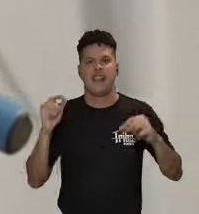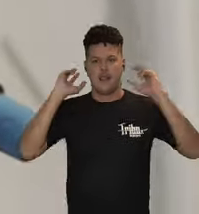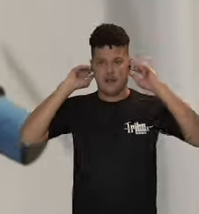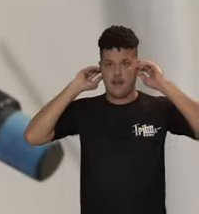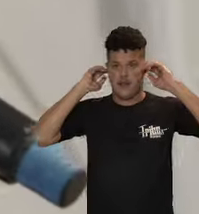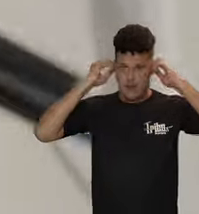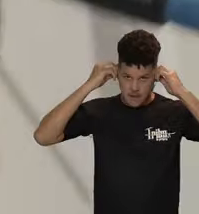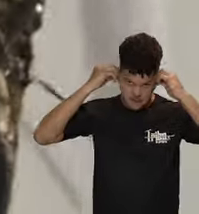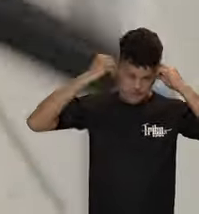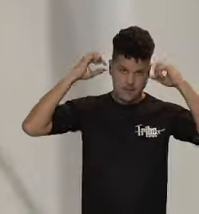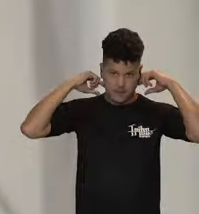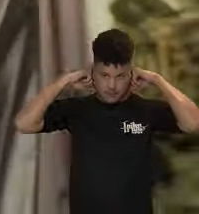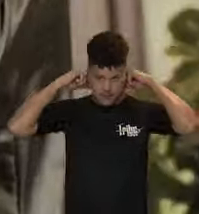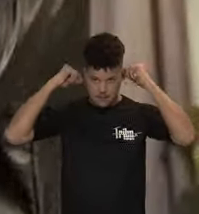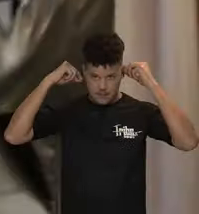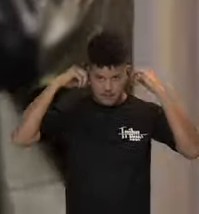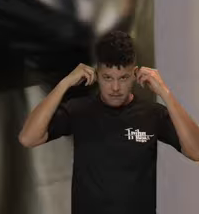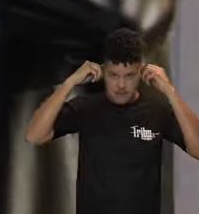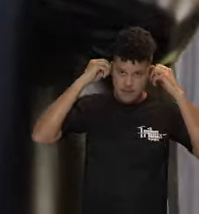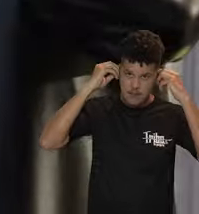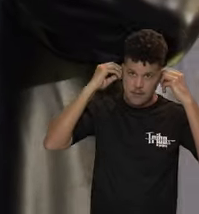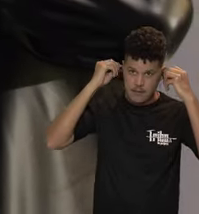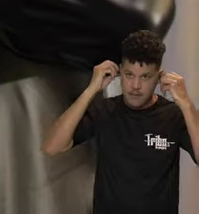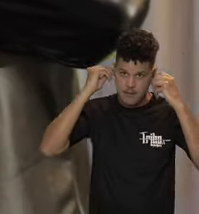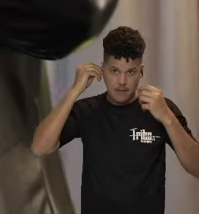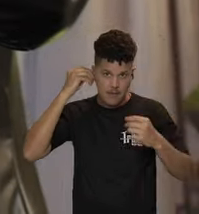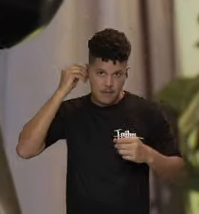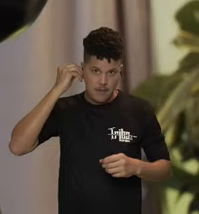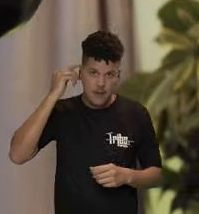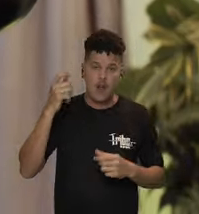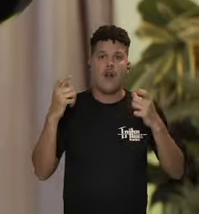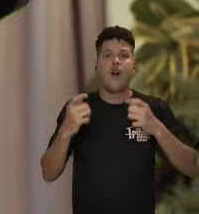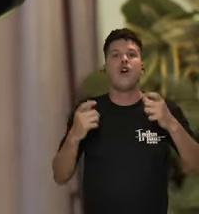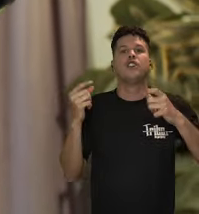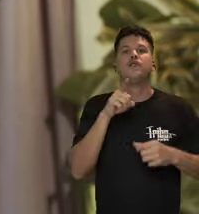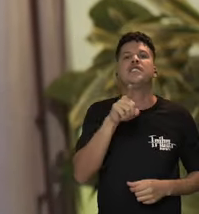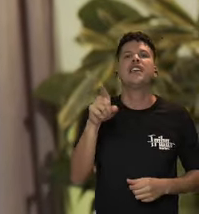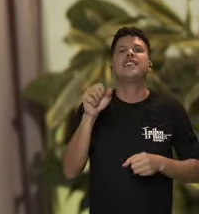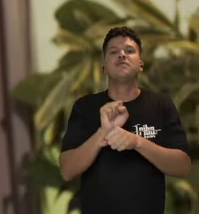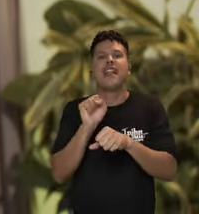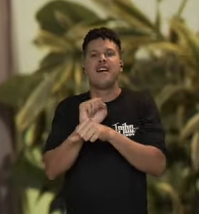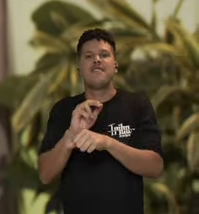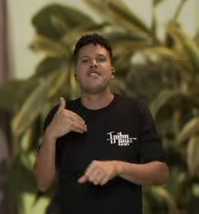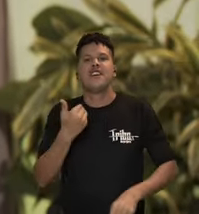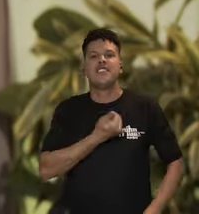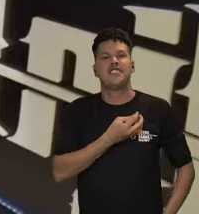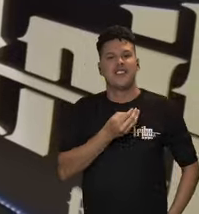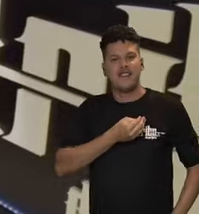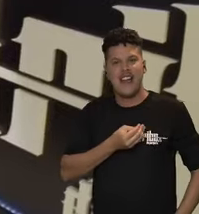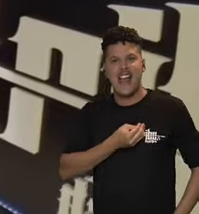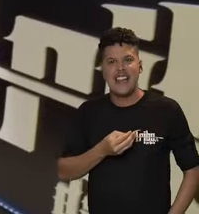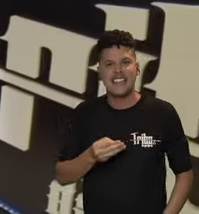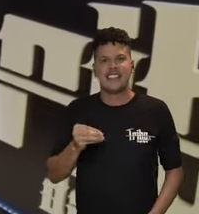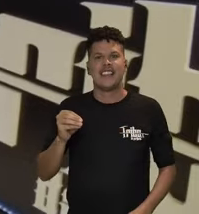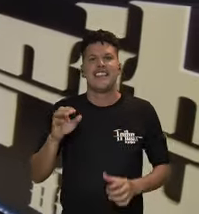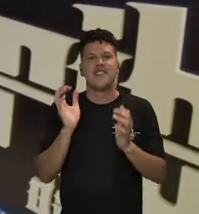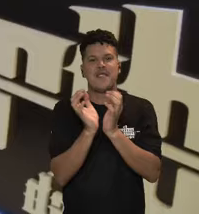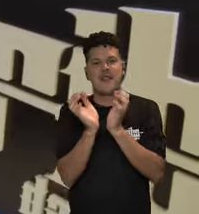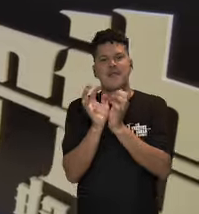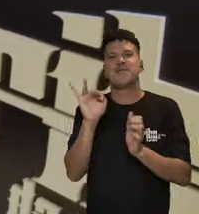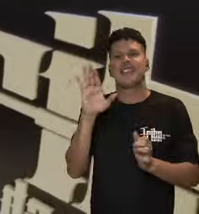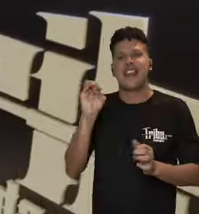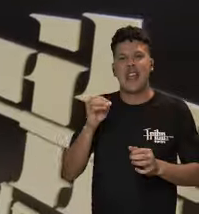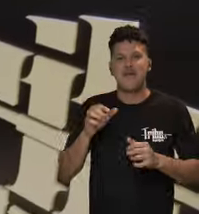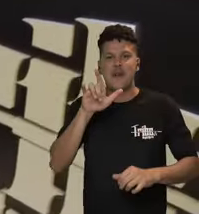novo. Onde vocês esperavam que nós tivesse. Yeah. Tribo da periferia na live,